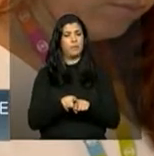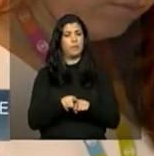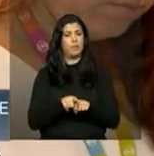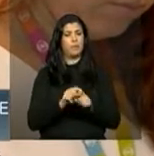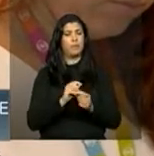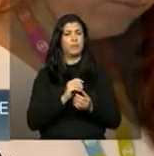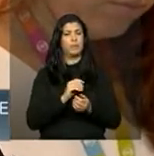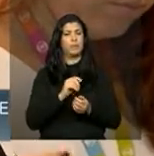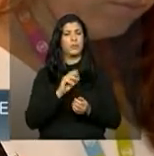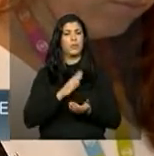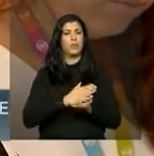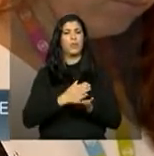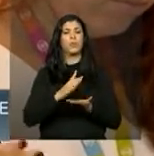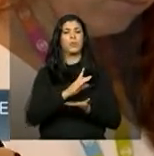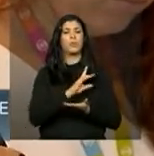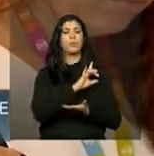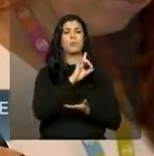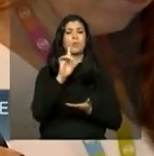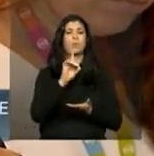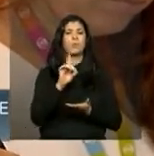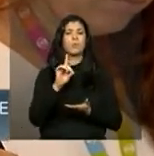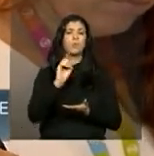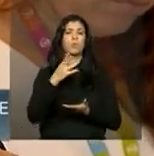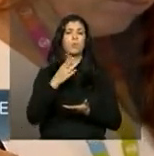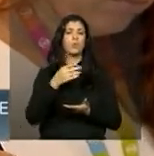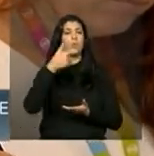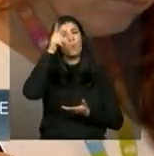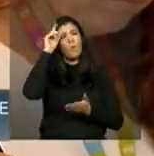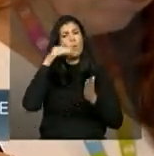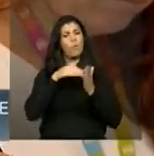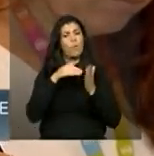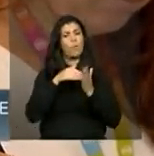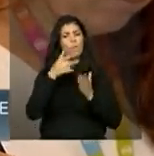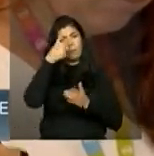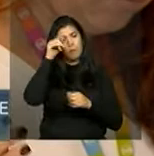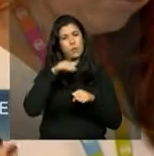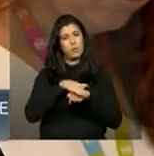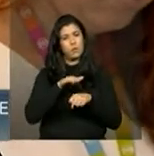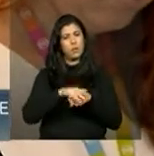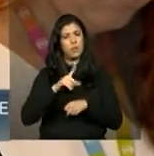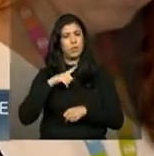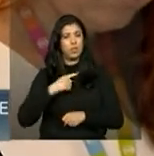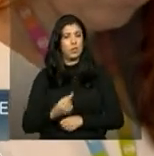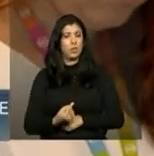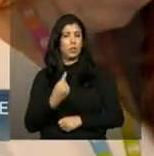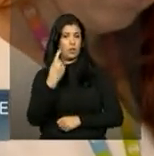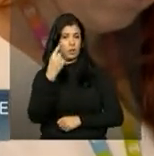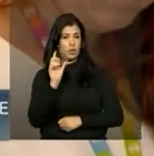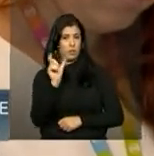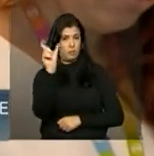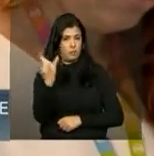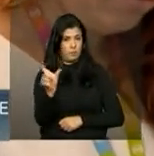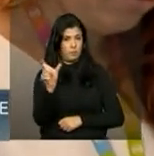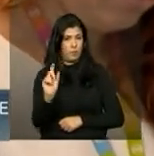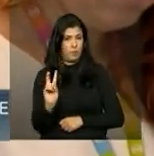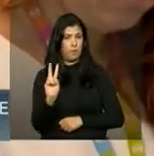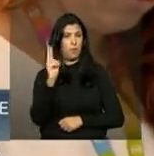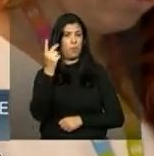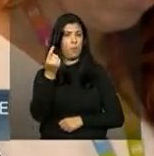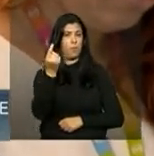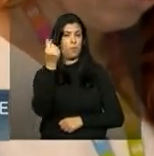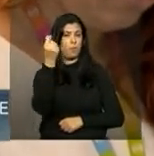princípio no início do dia ou até no final da noite de ontem a gente tinha um valor que seria anunciado